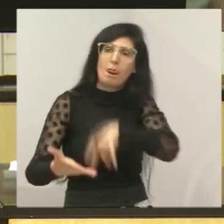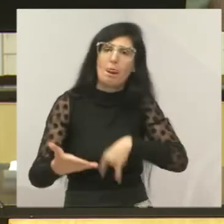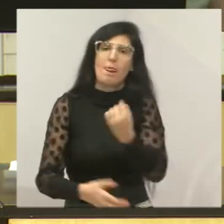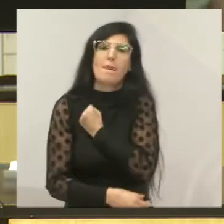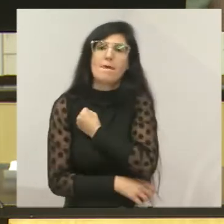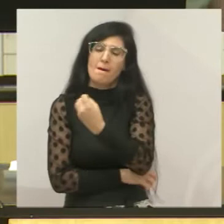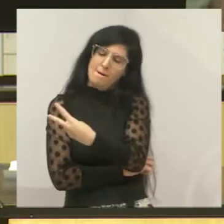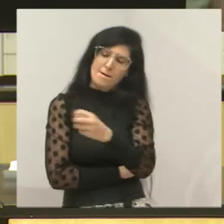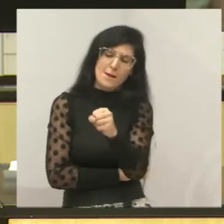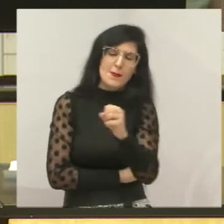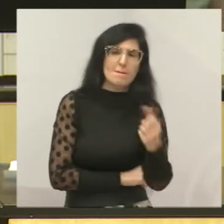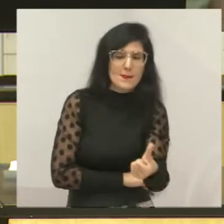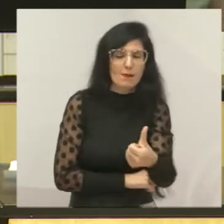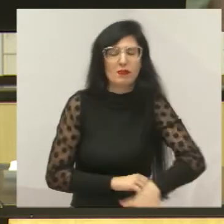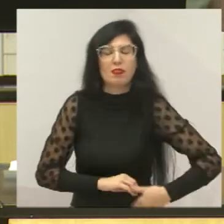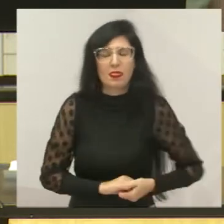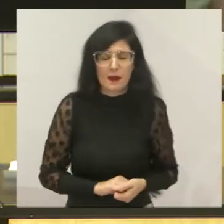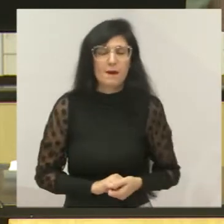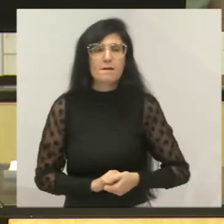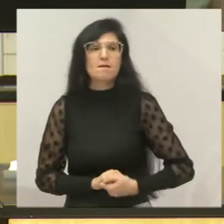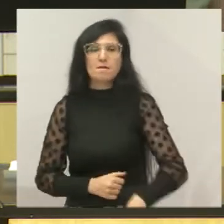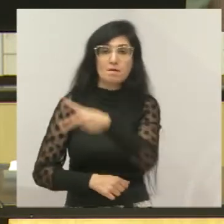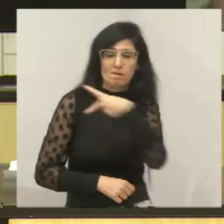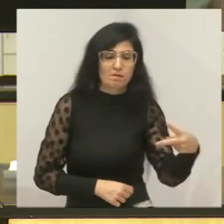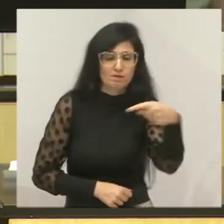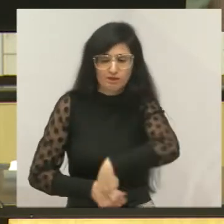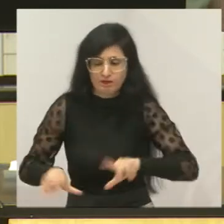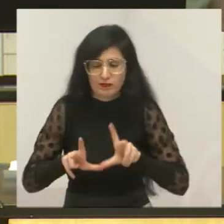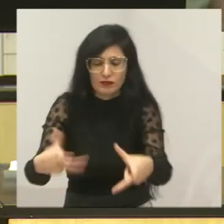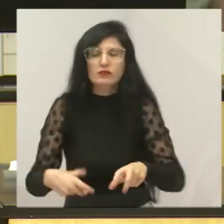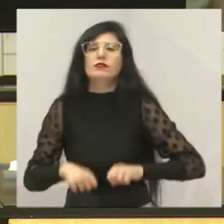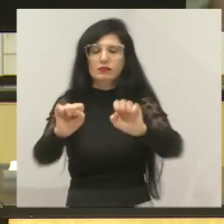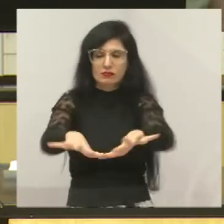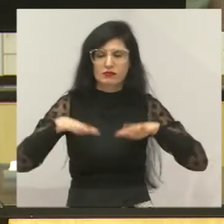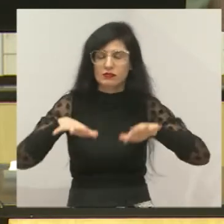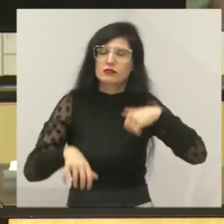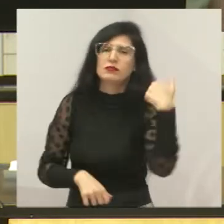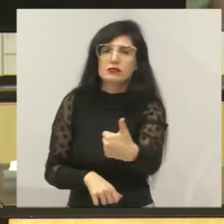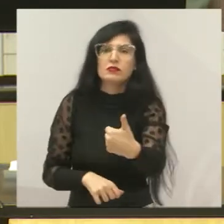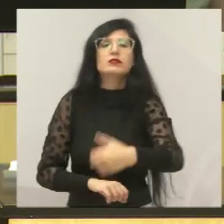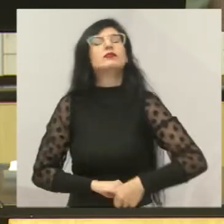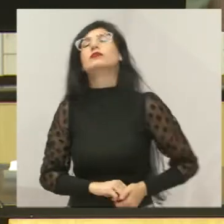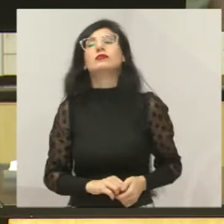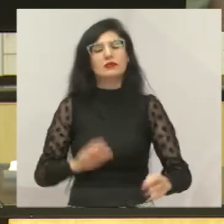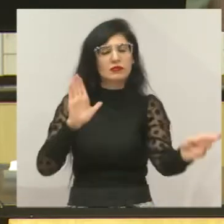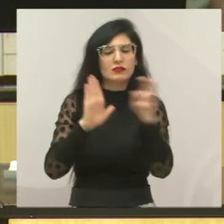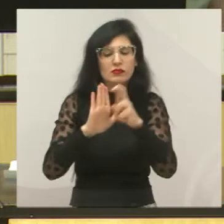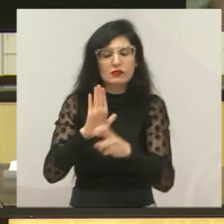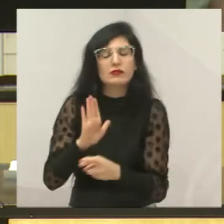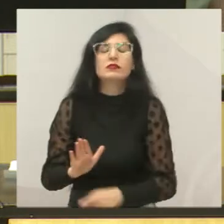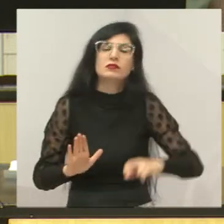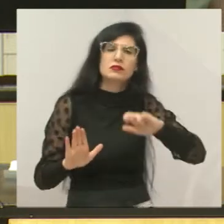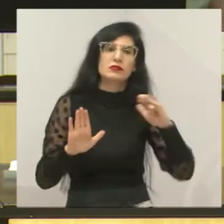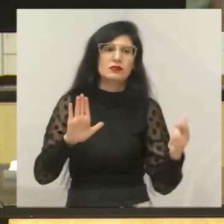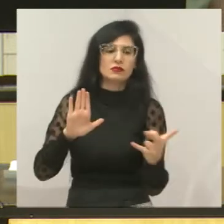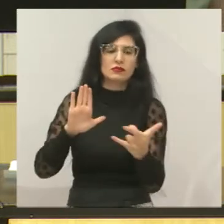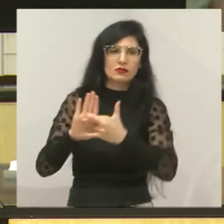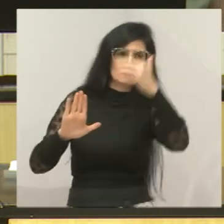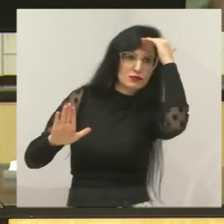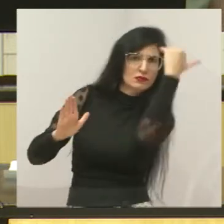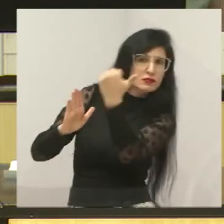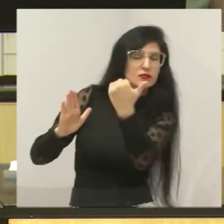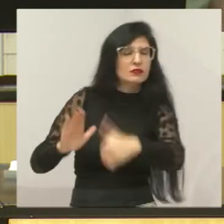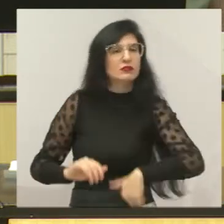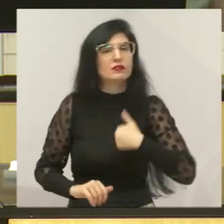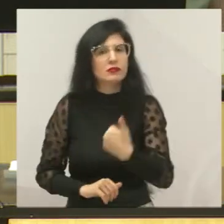número 386. Requeremos ao excelentíssimo senhor presidente desta Casa, ouvido e aprovado pela Igreja Plenário, cumpridas as